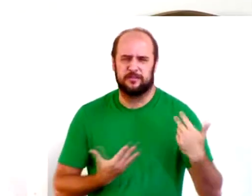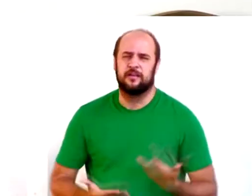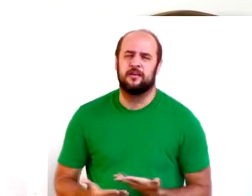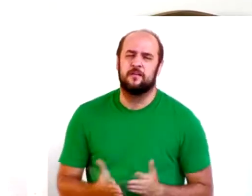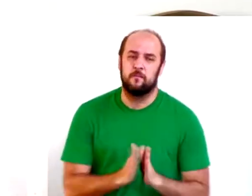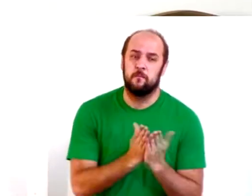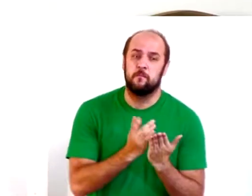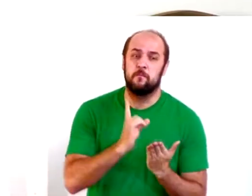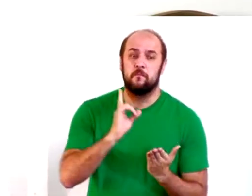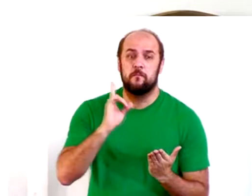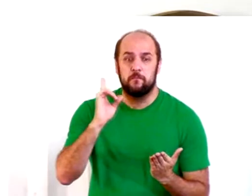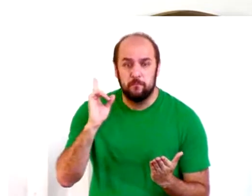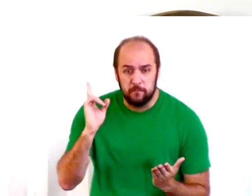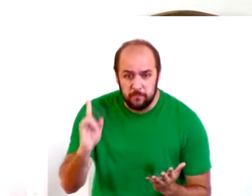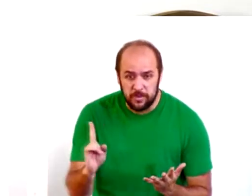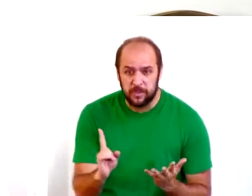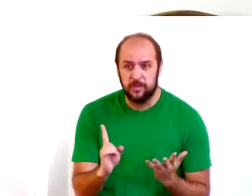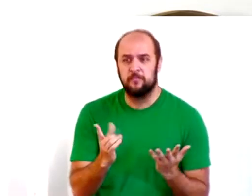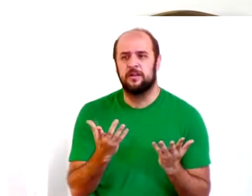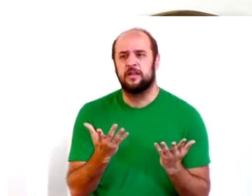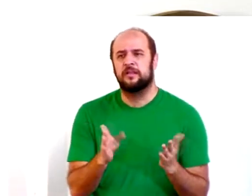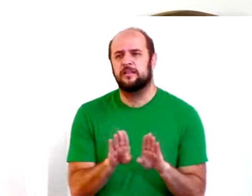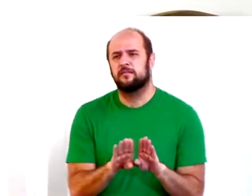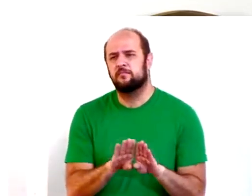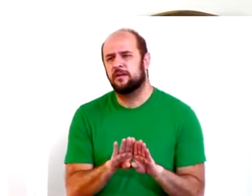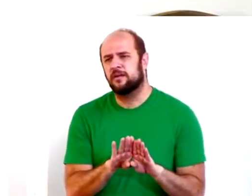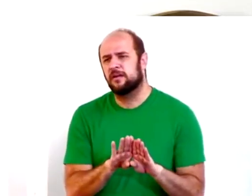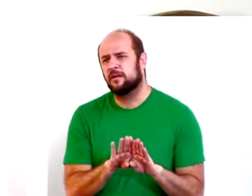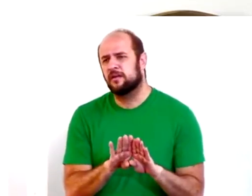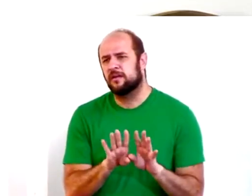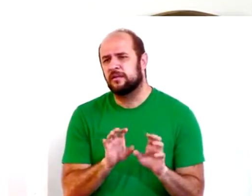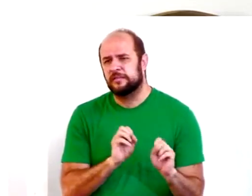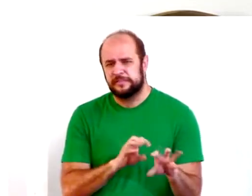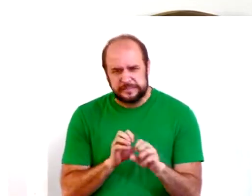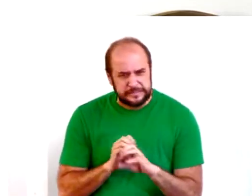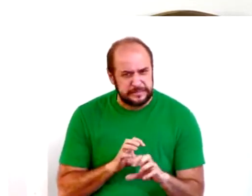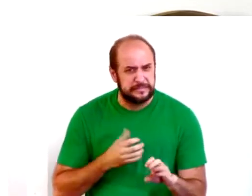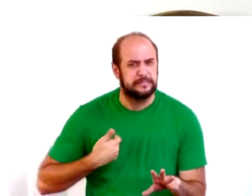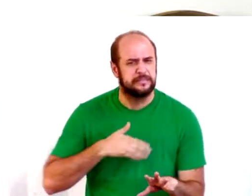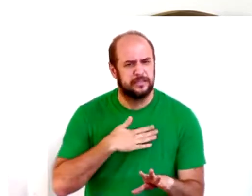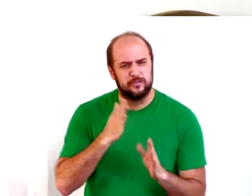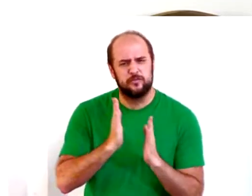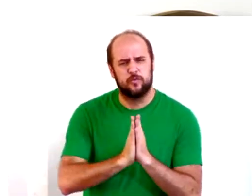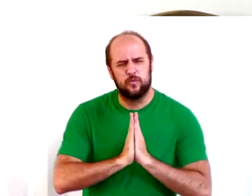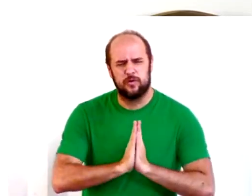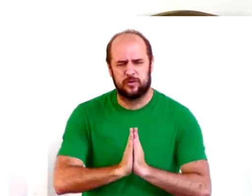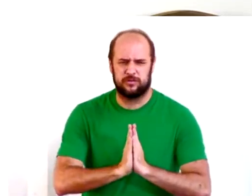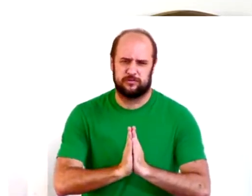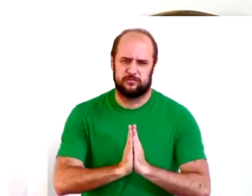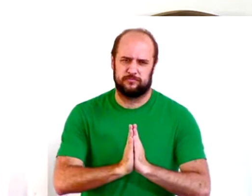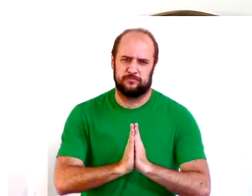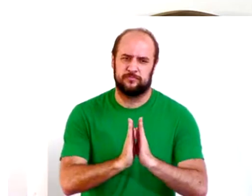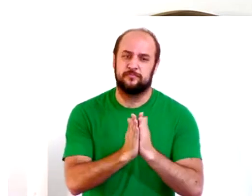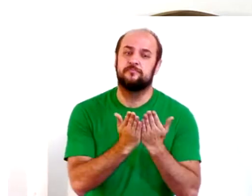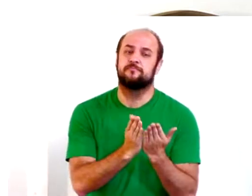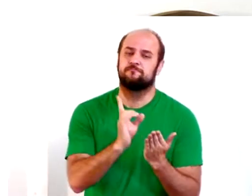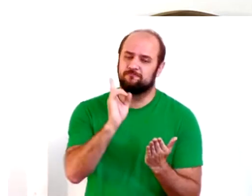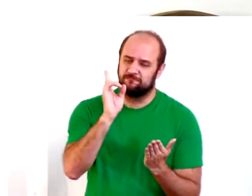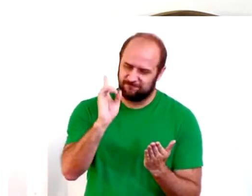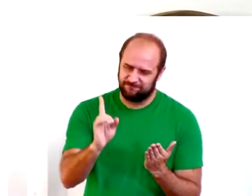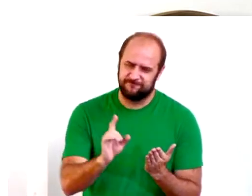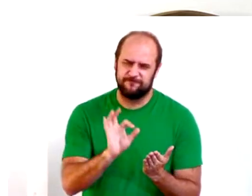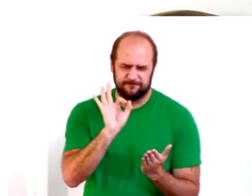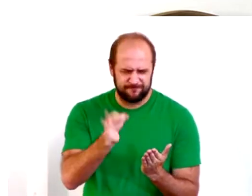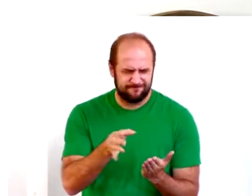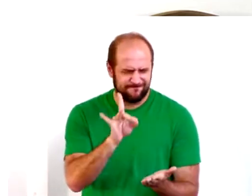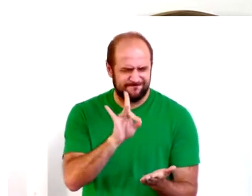A Bíblia é também aquela que nos ensina a orar. E a Bíblia é